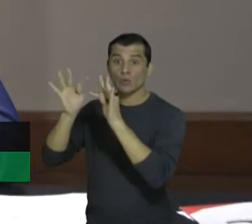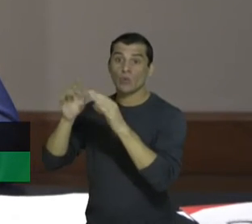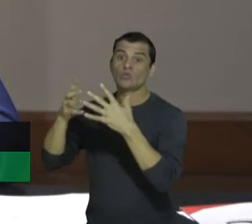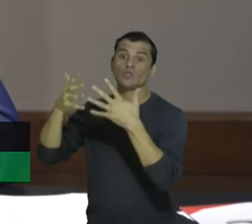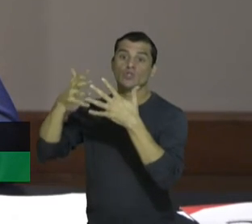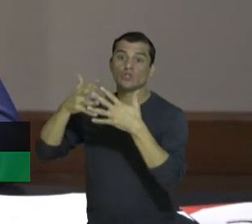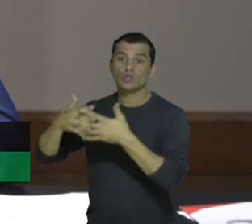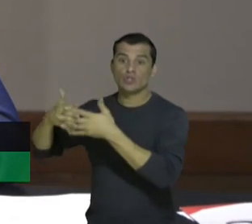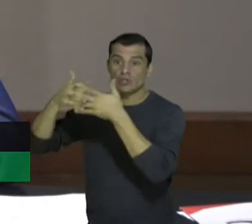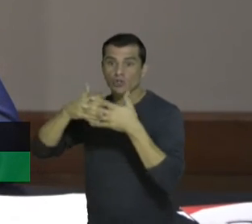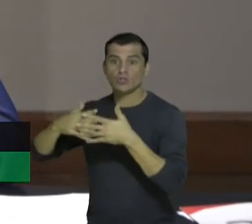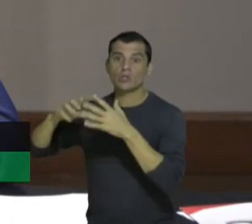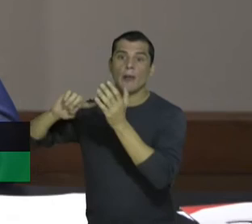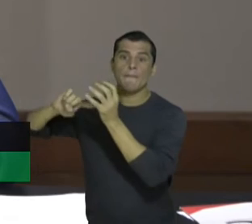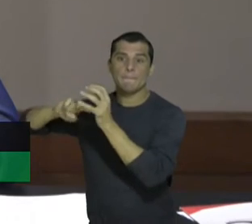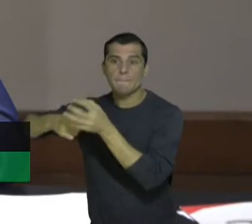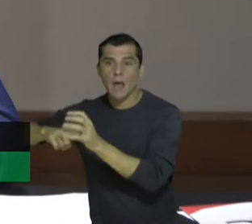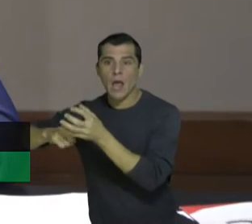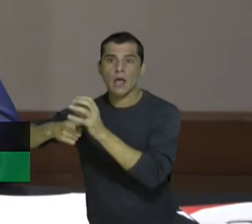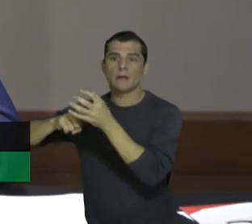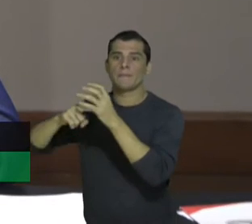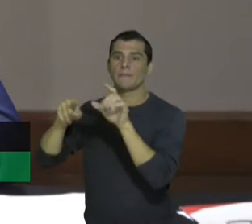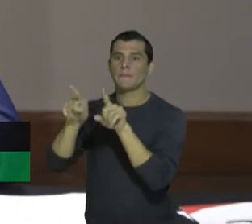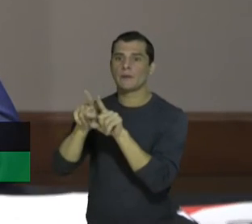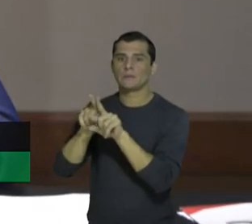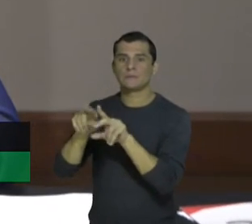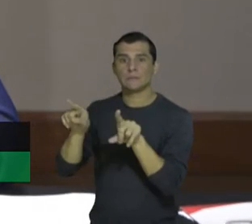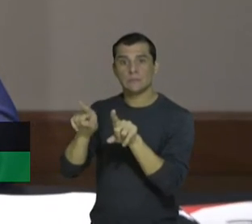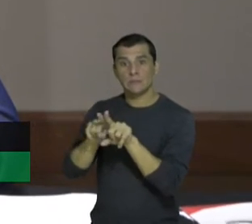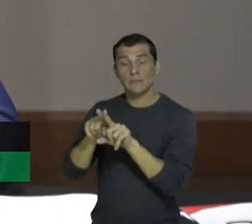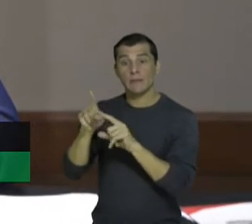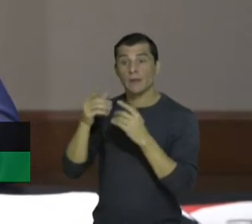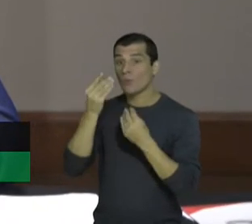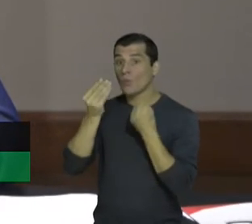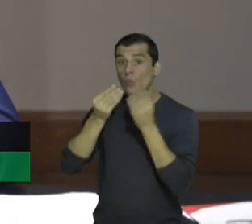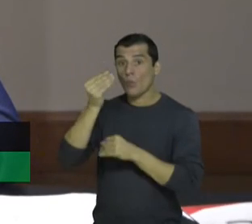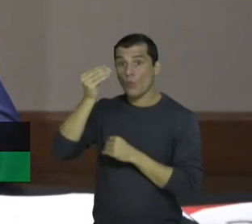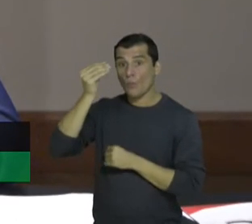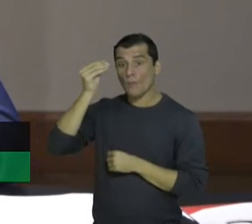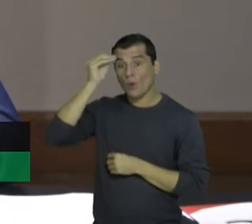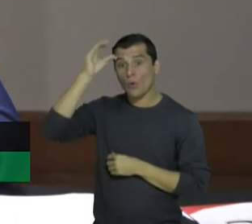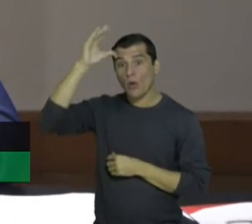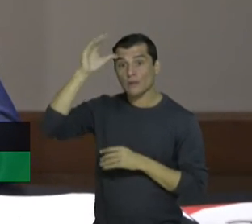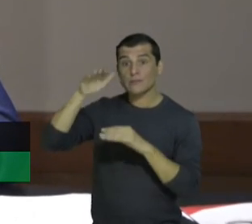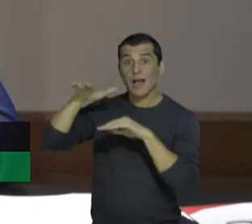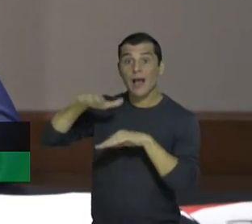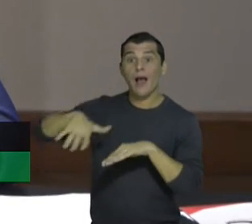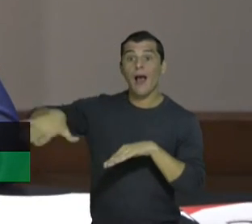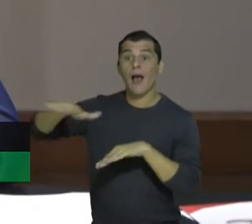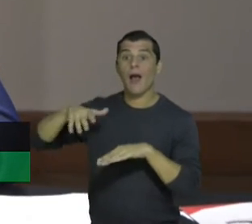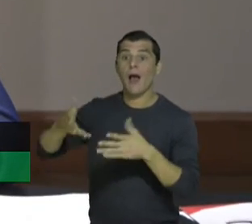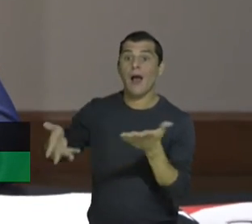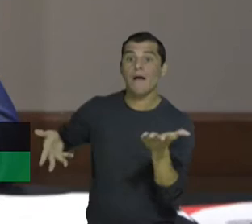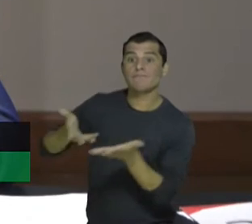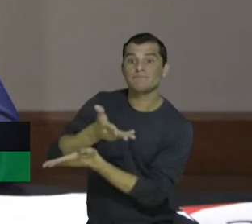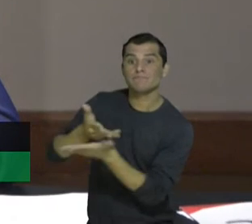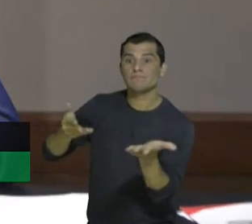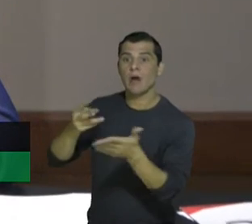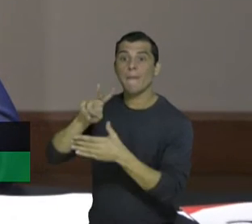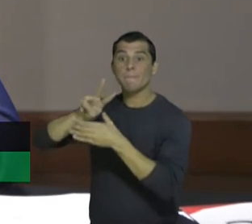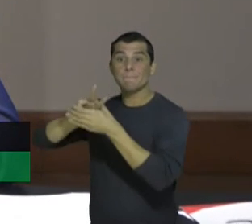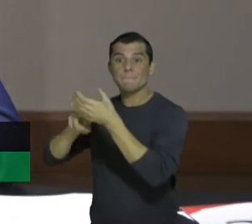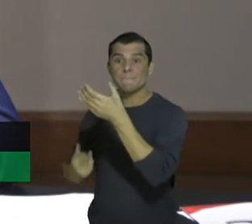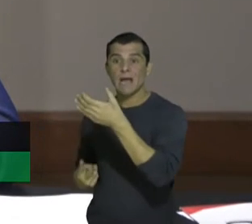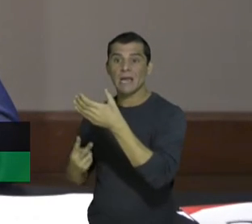desenvolvimento amplo na questão do bilinguismo né na questão dos intercâmbios acadêmicos